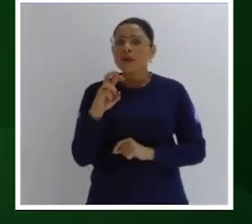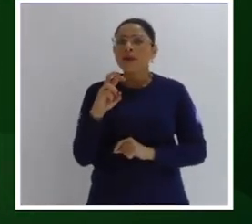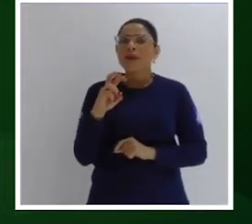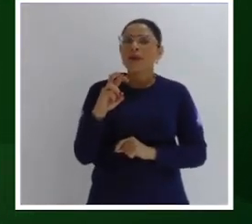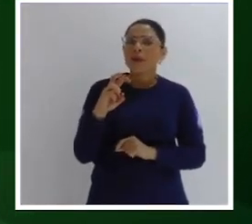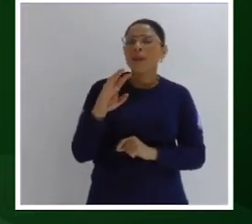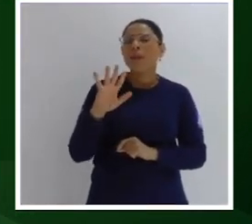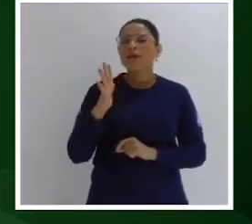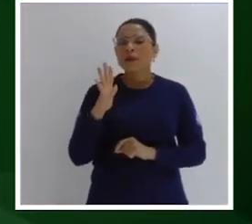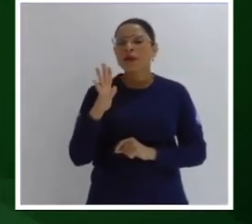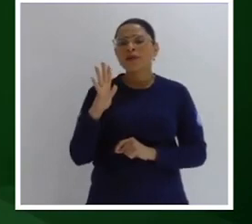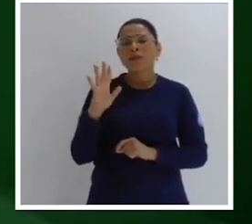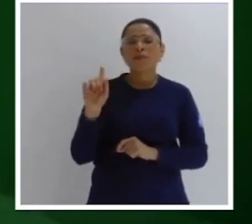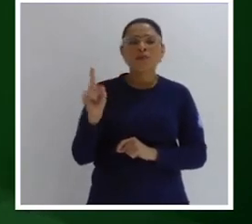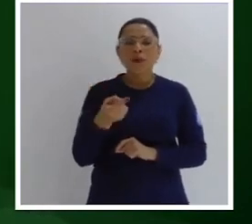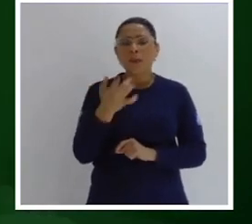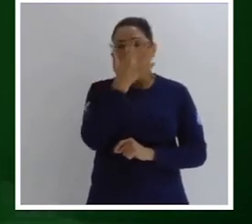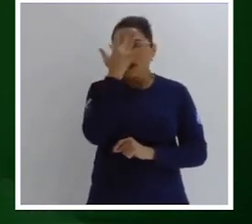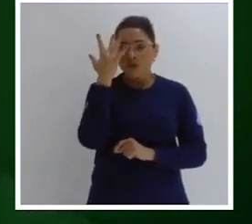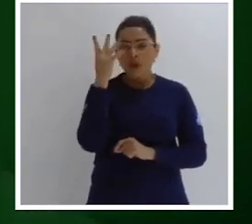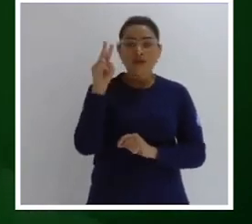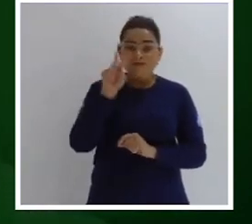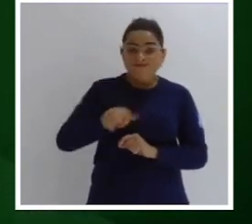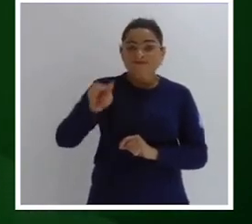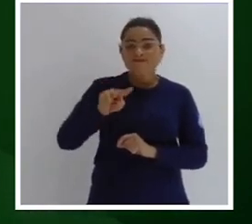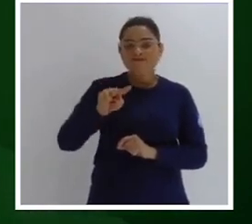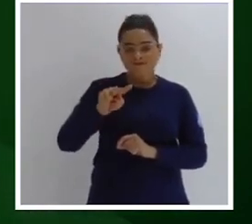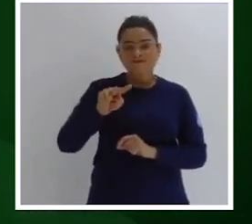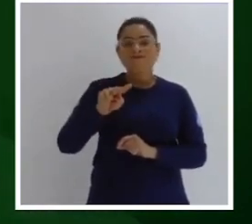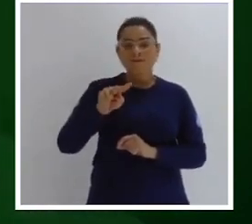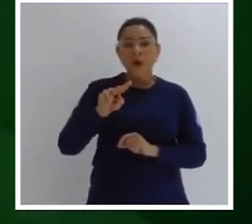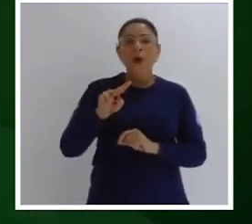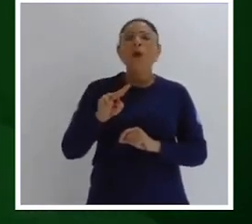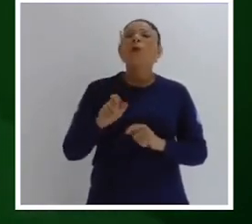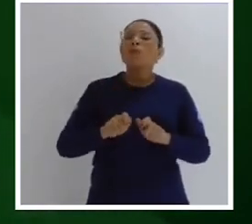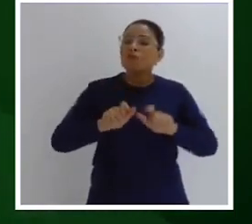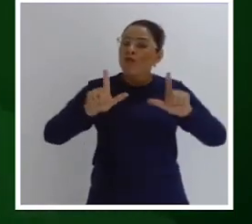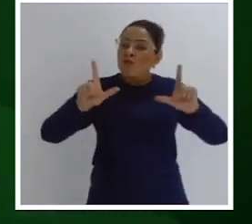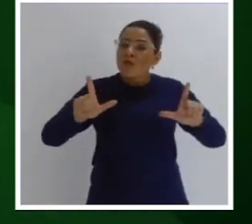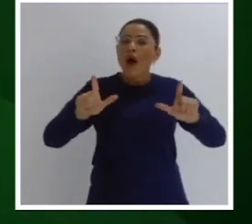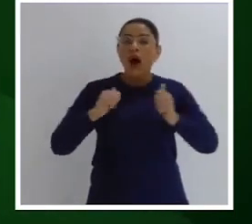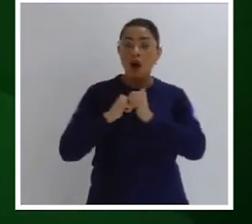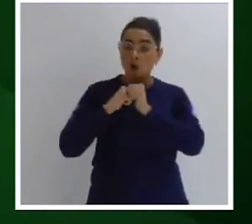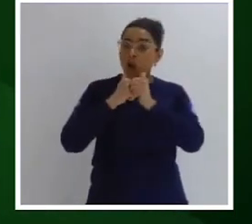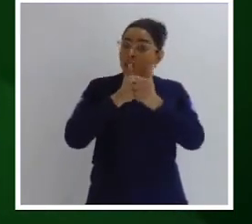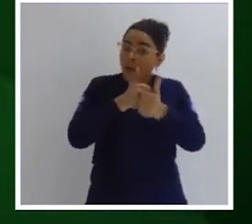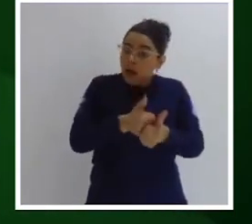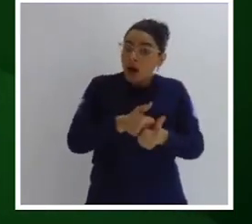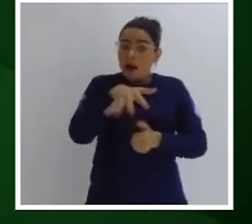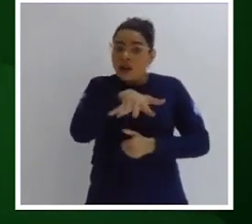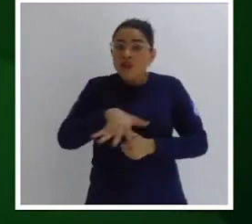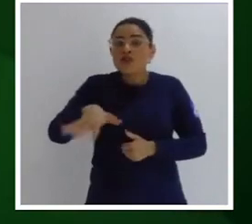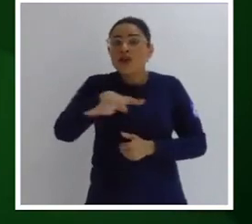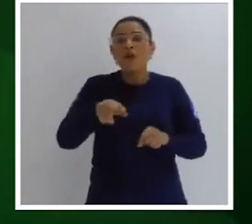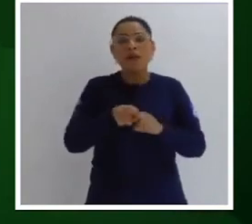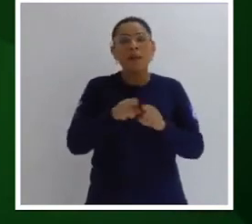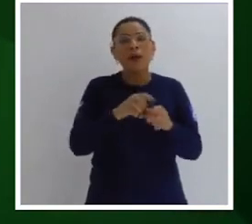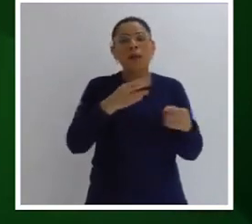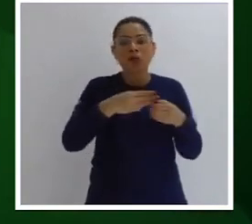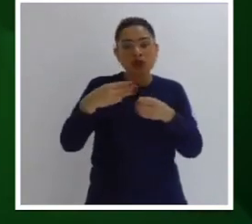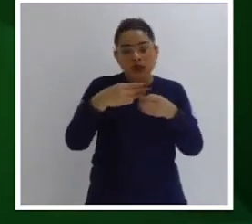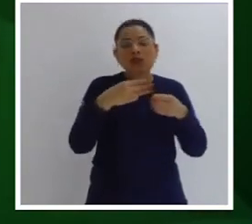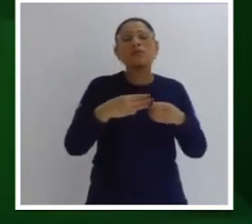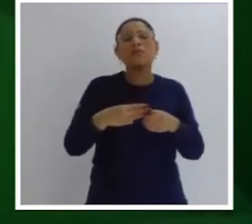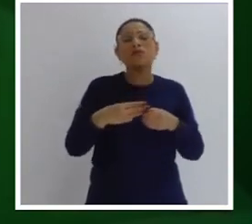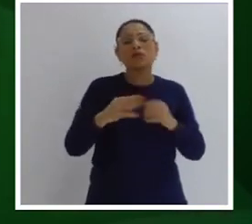visualizações Então as pessoas acompanham acompanham na região acompanham os municípios nas escolas e até